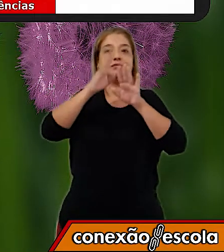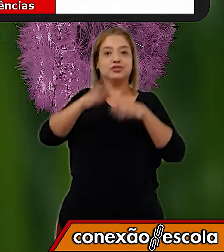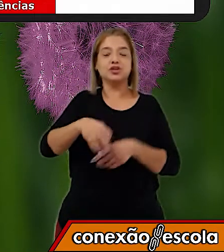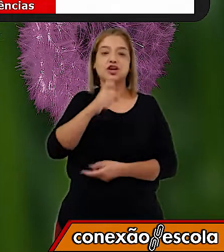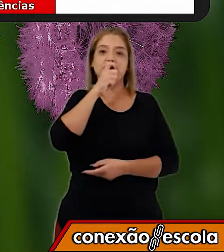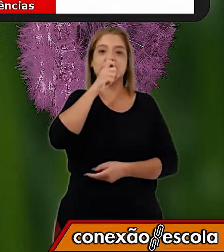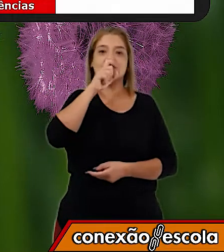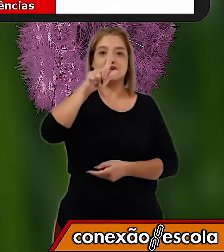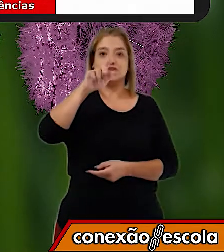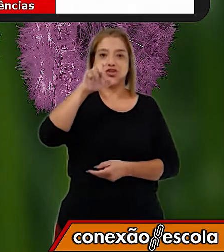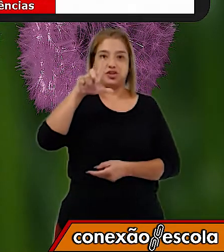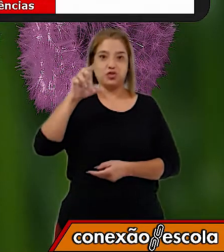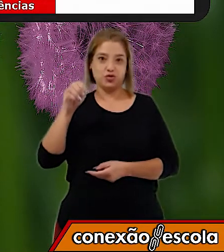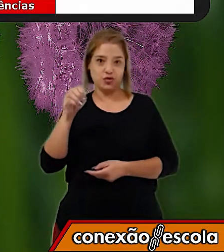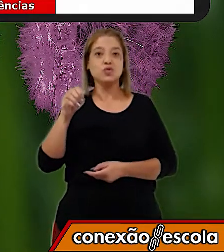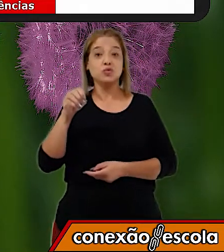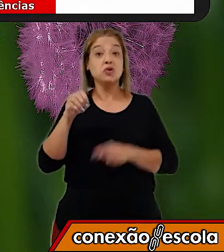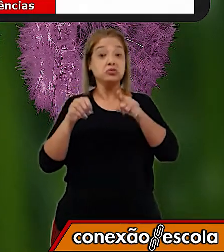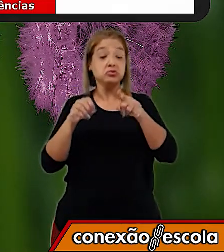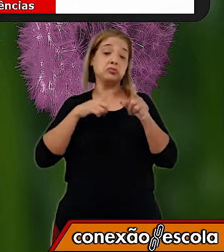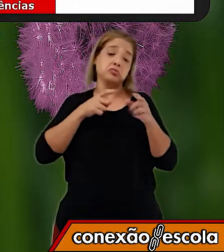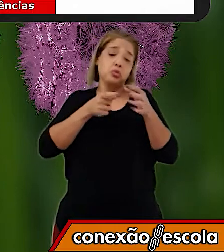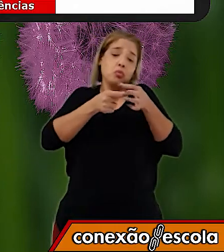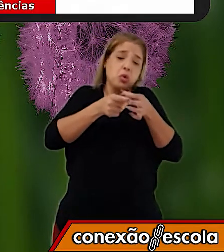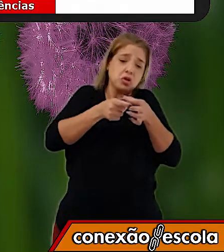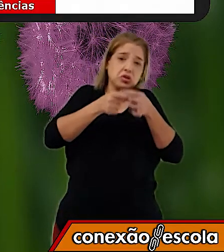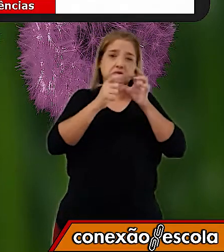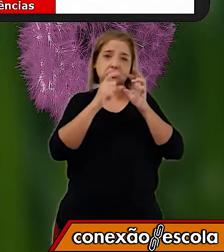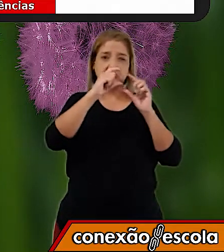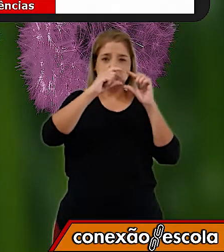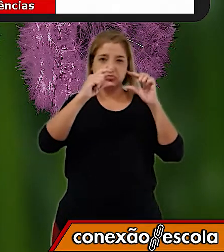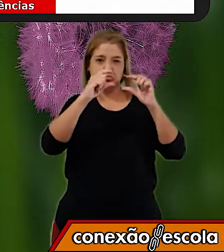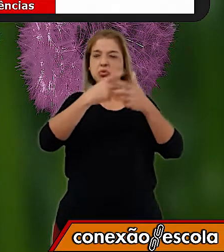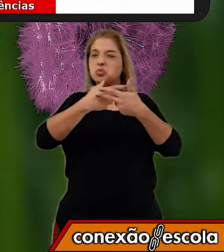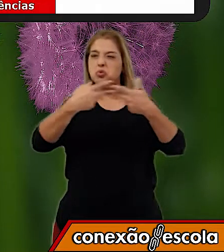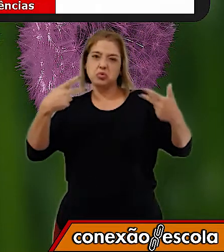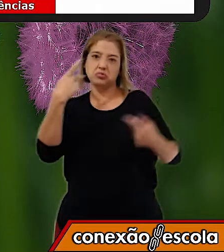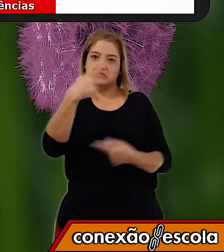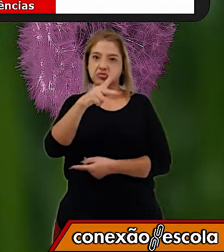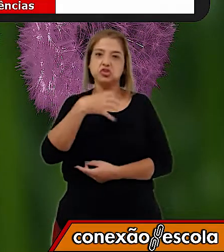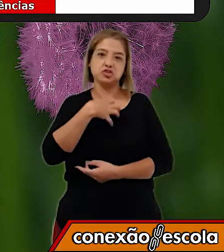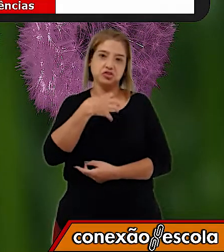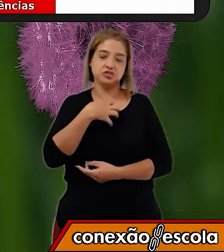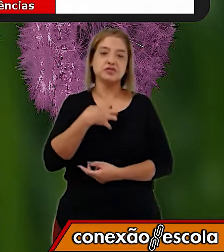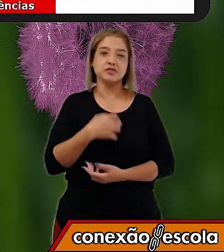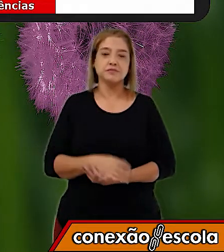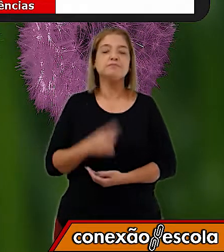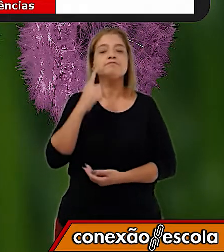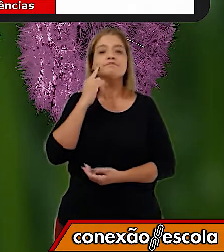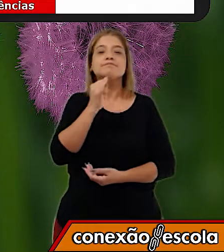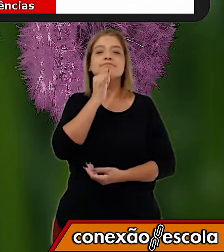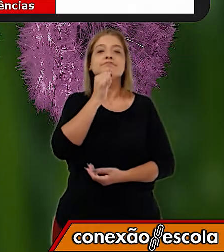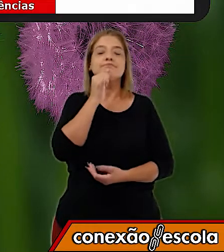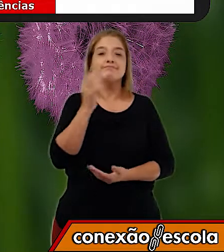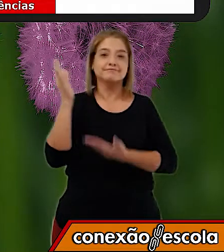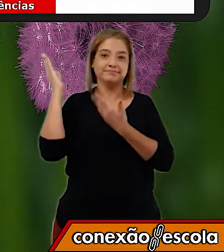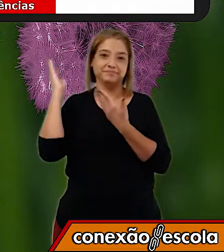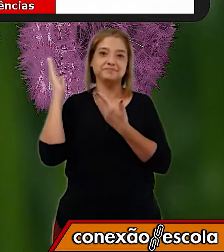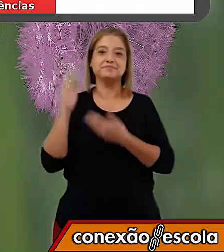uma forma bem definida, às vezes quadradinho assim. Vamos ver mais alguns exemplos?